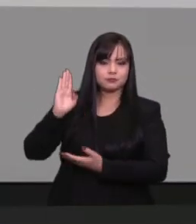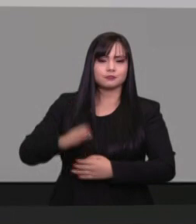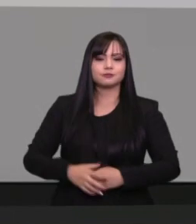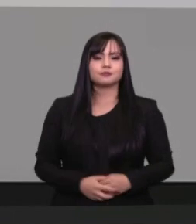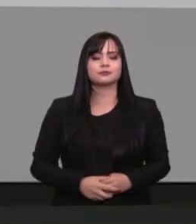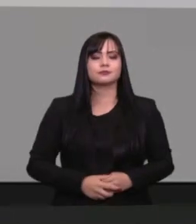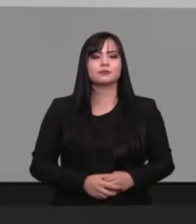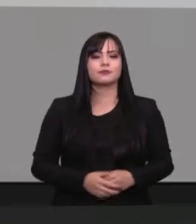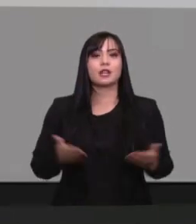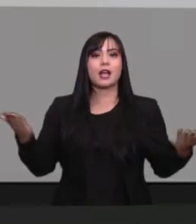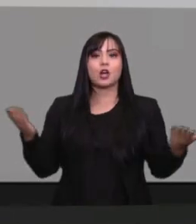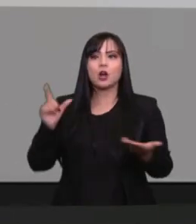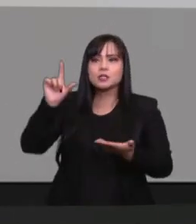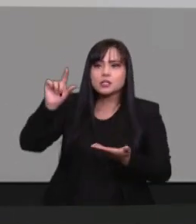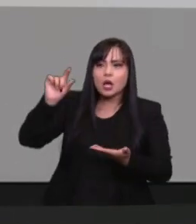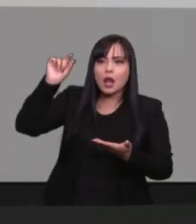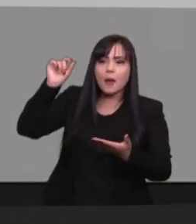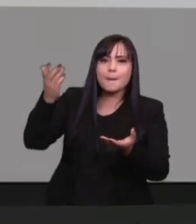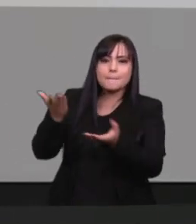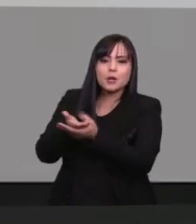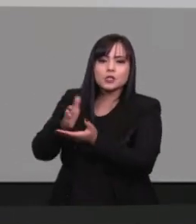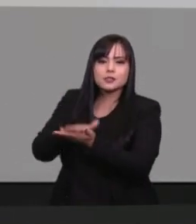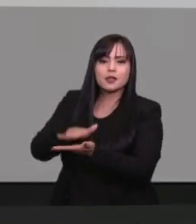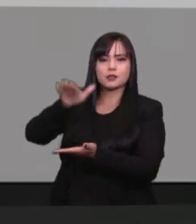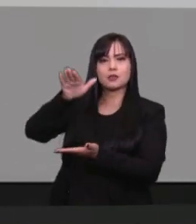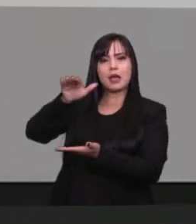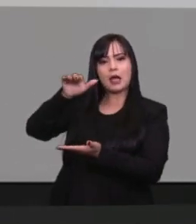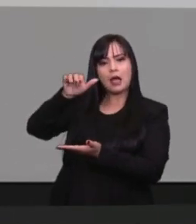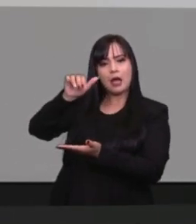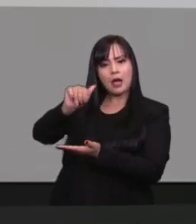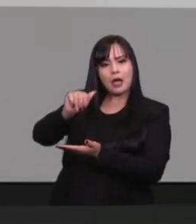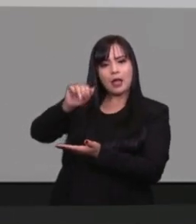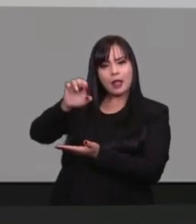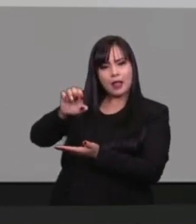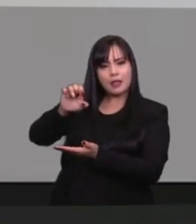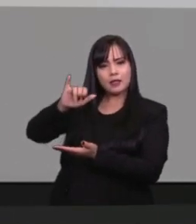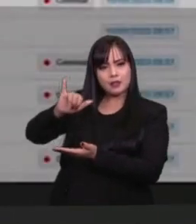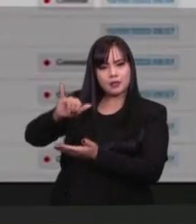iremos selecionar os processos das classes recursais